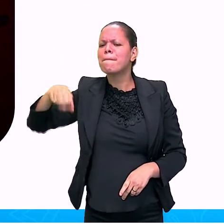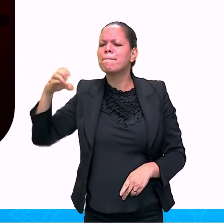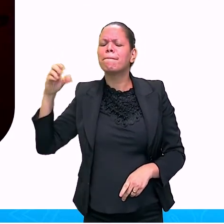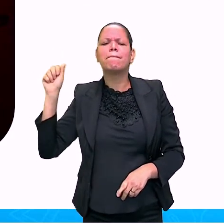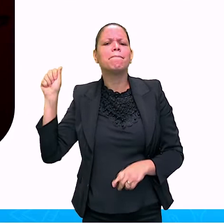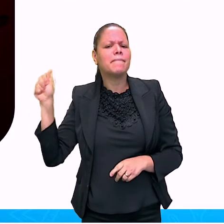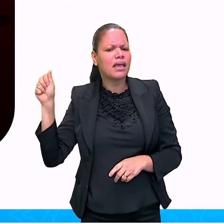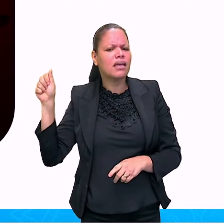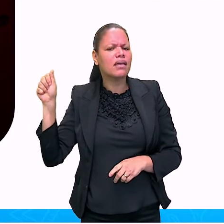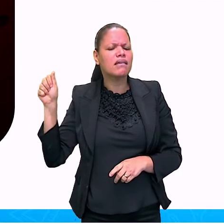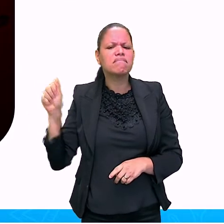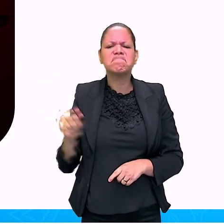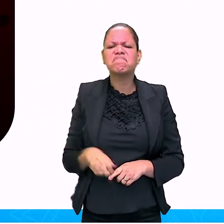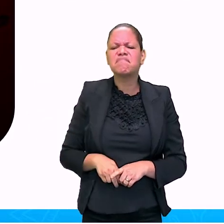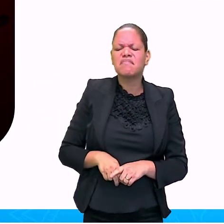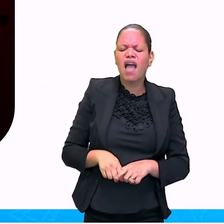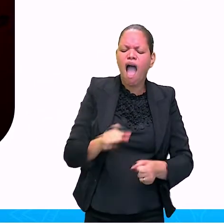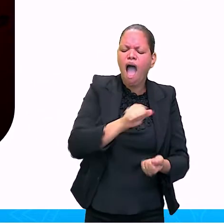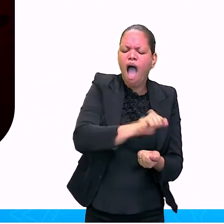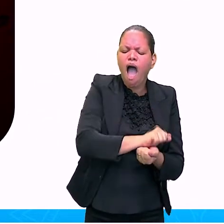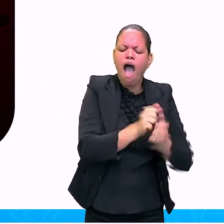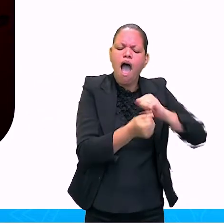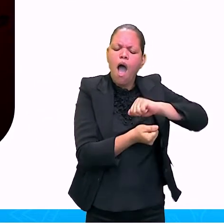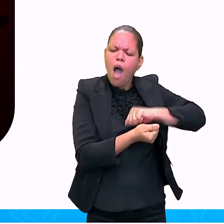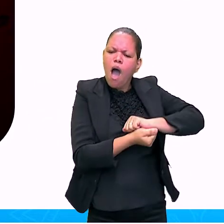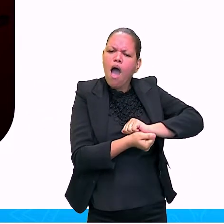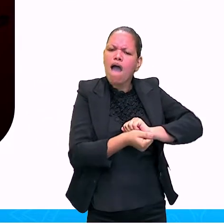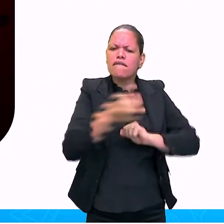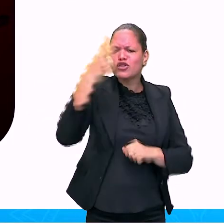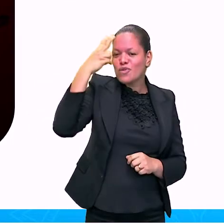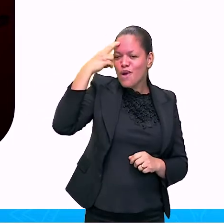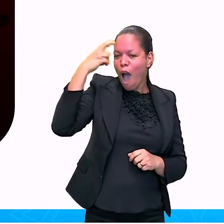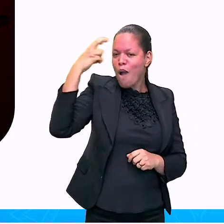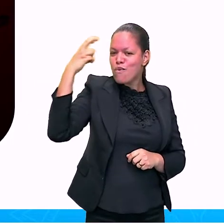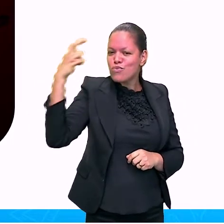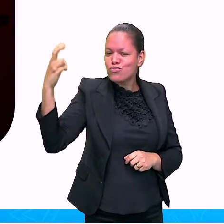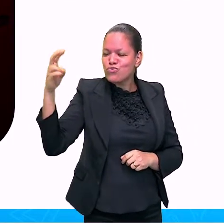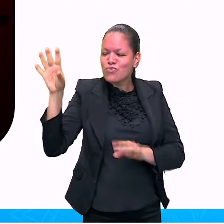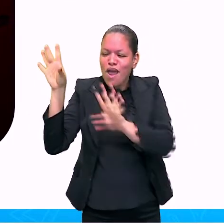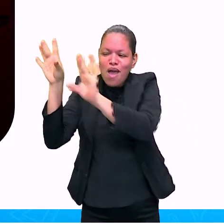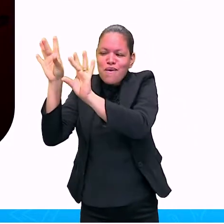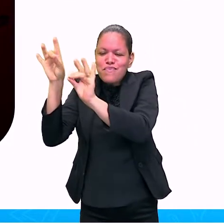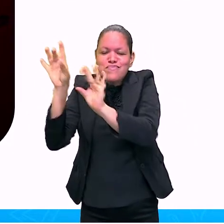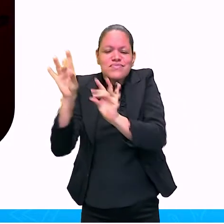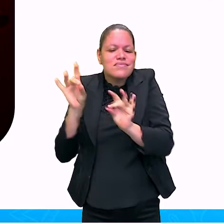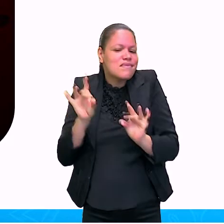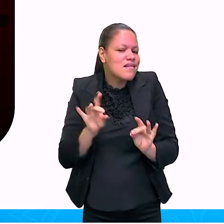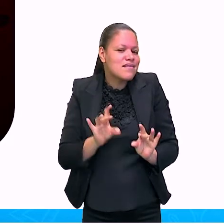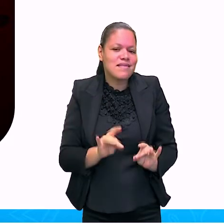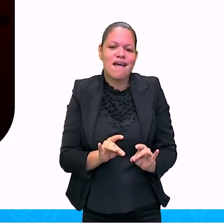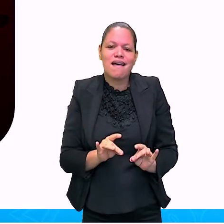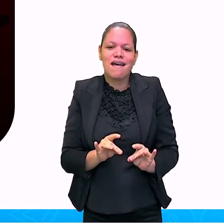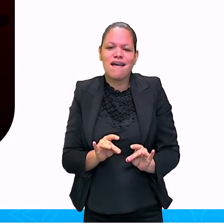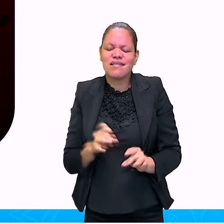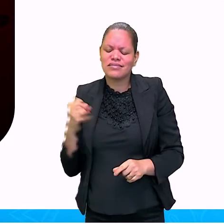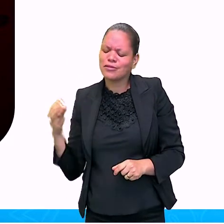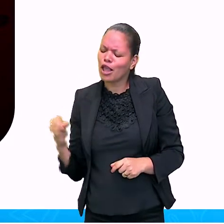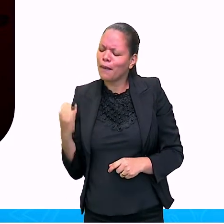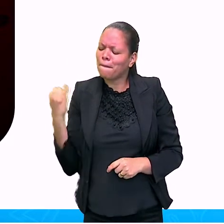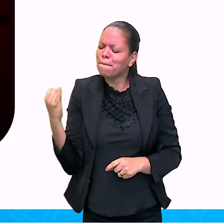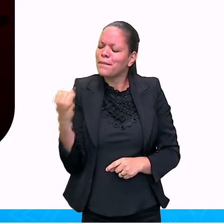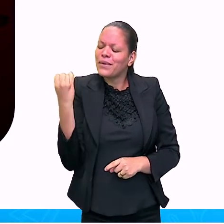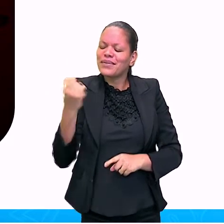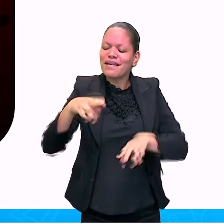cinematográfica, esses detalhes corporais. Então, a dança flamenga traz aqui como uma grande importância na diversidade